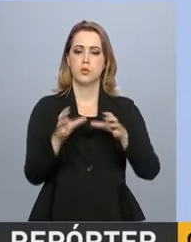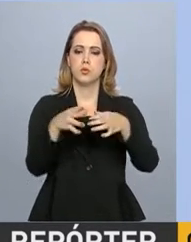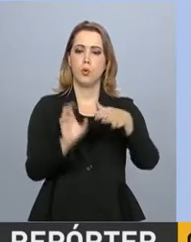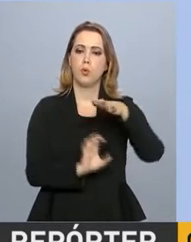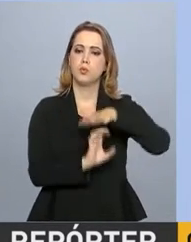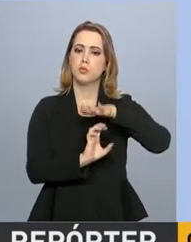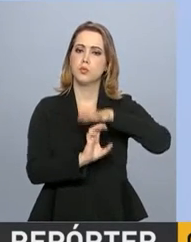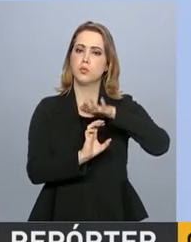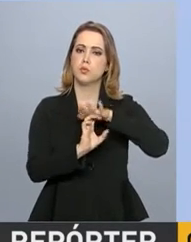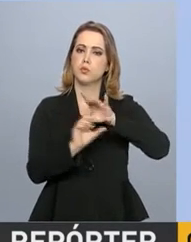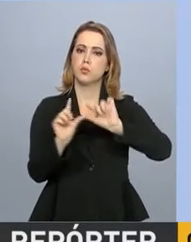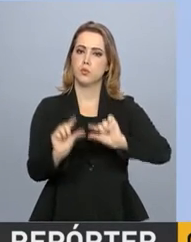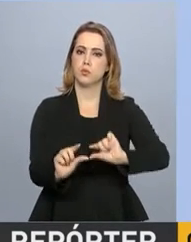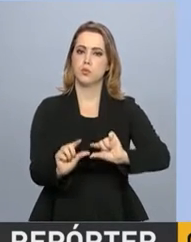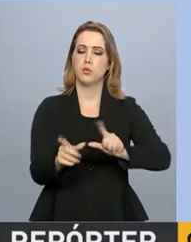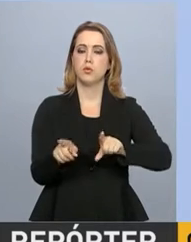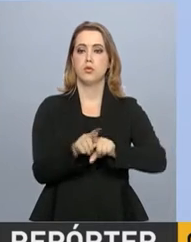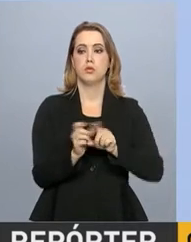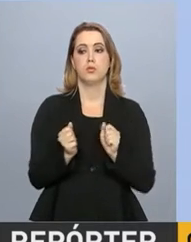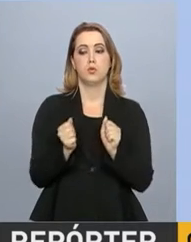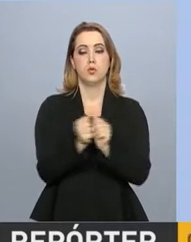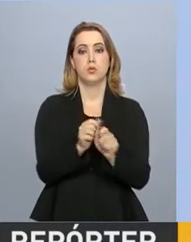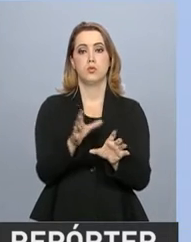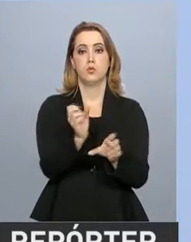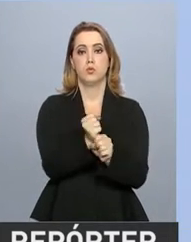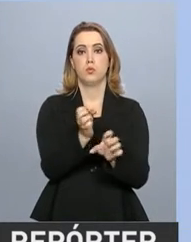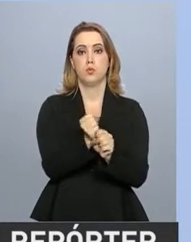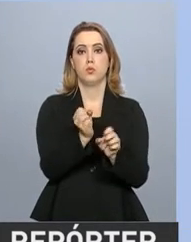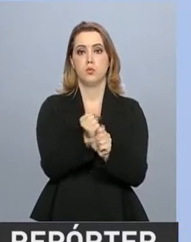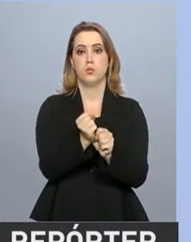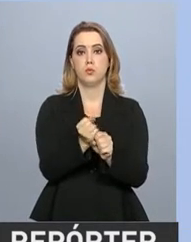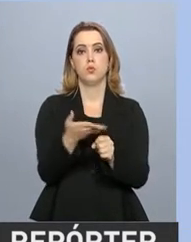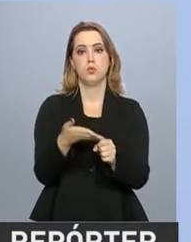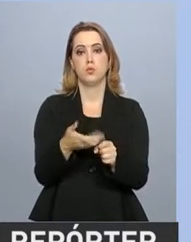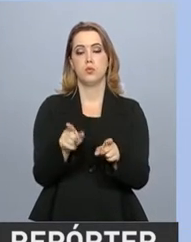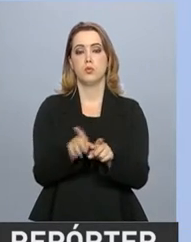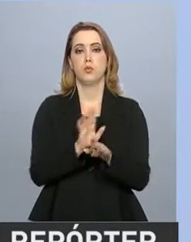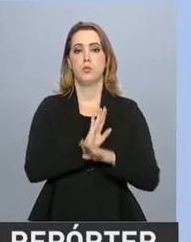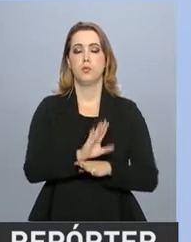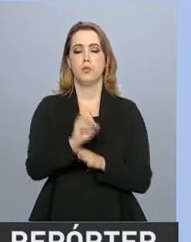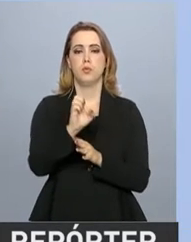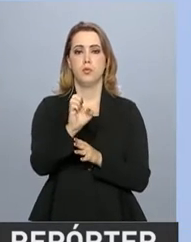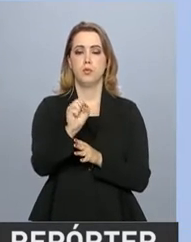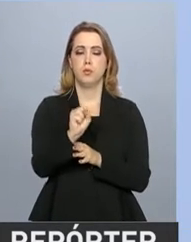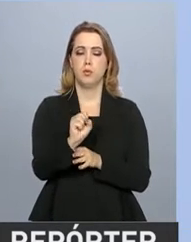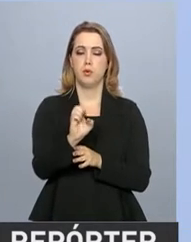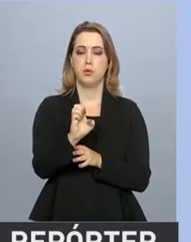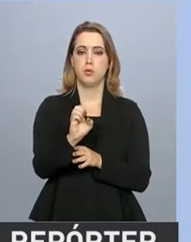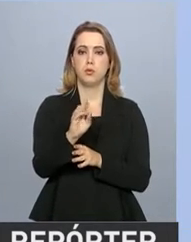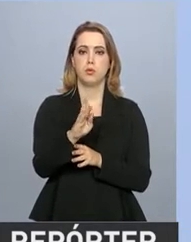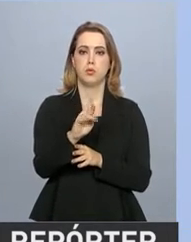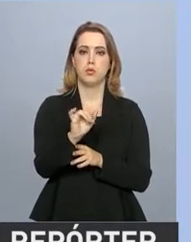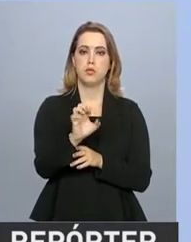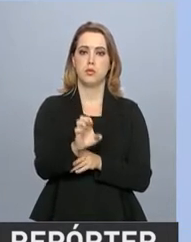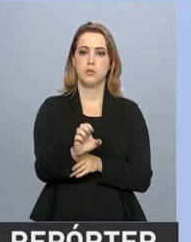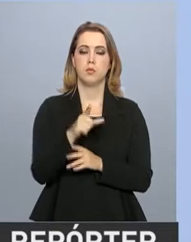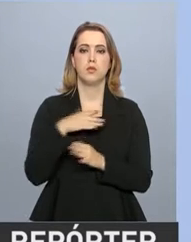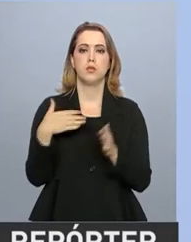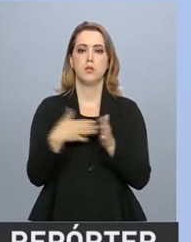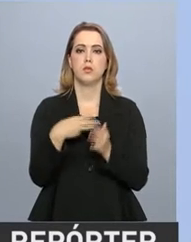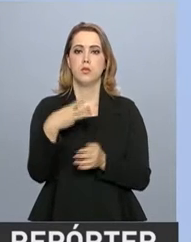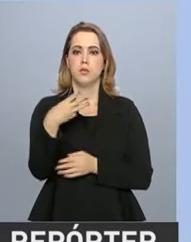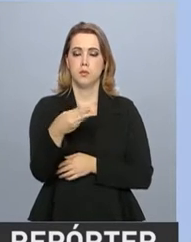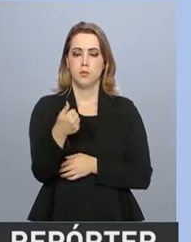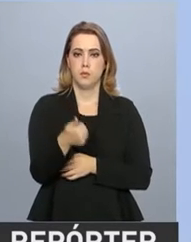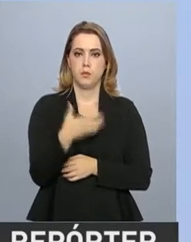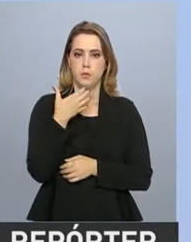empresas, junto com seus contadores, com apoio do Sebrae, para elas até 31 de dezembro deste